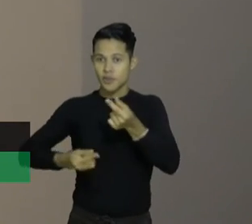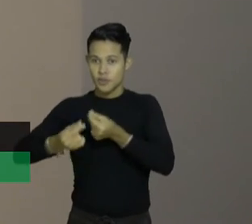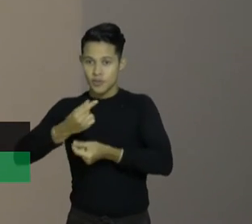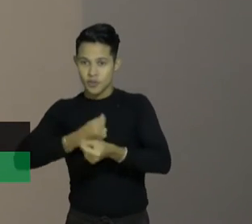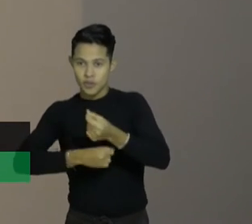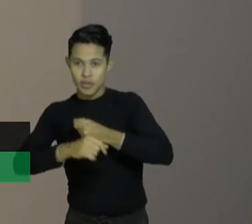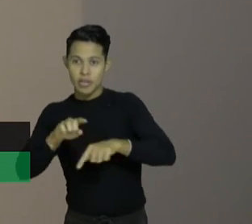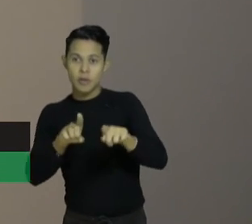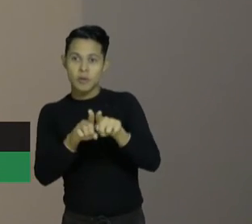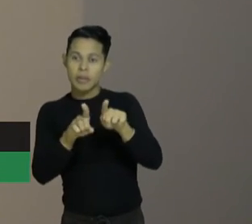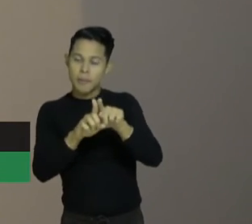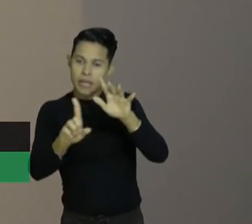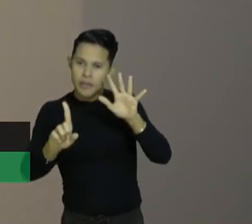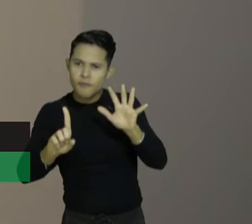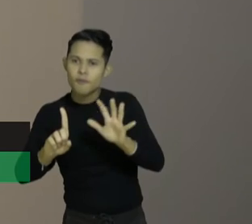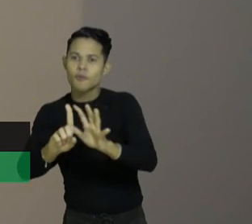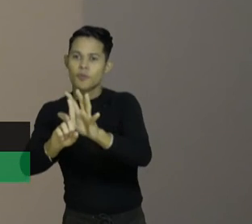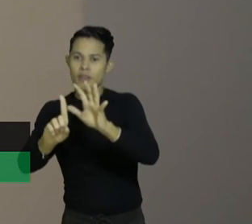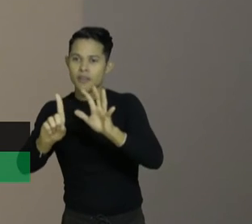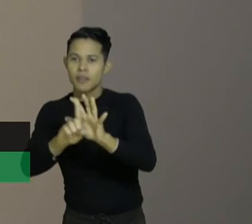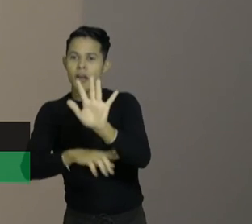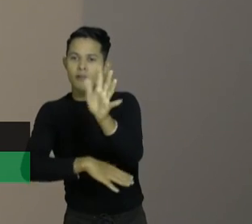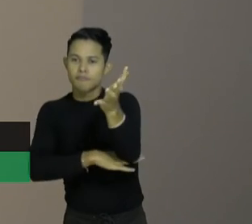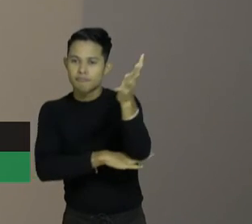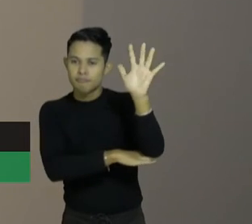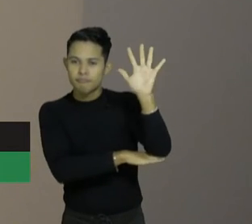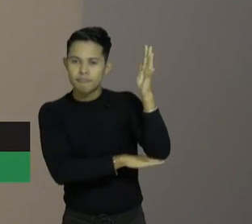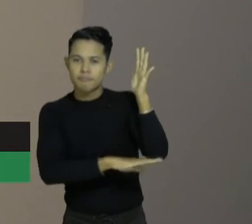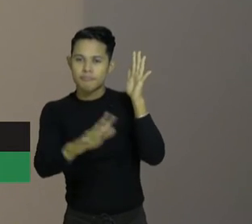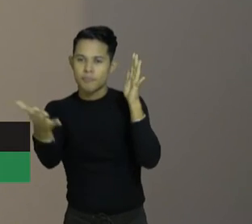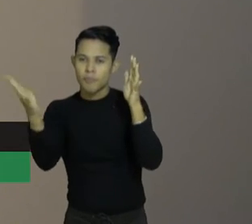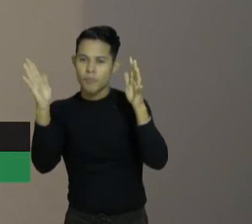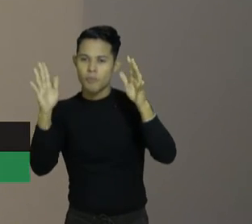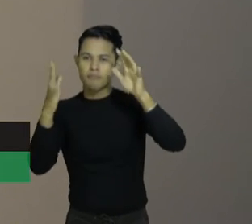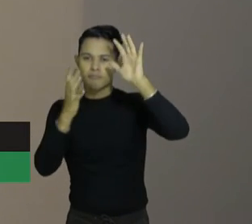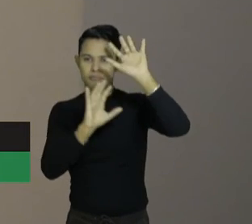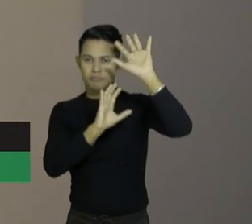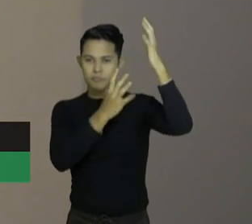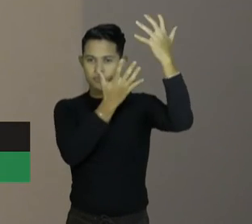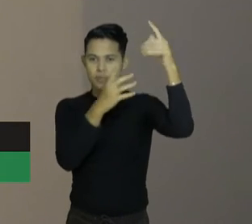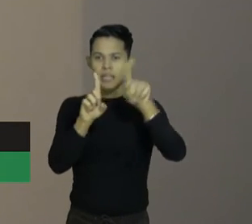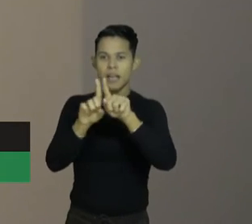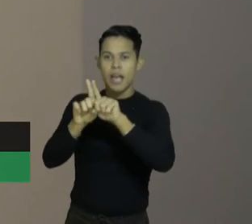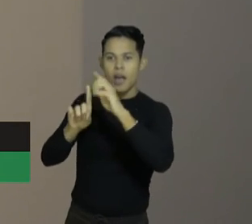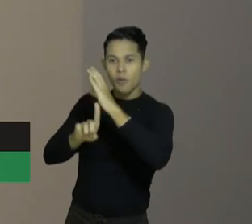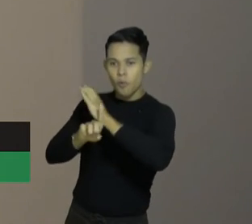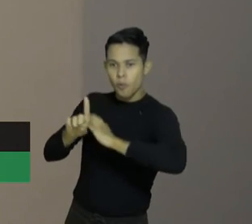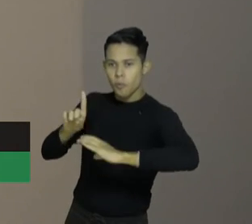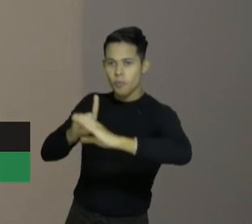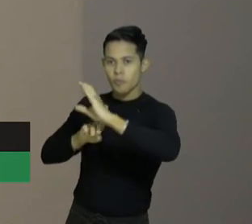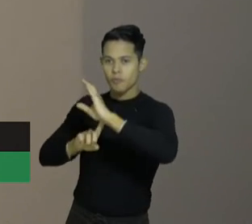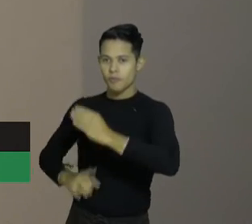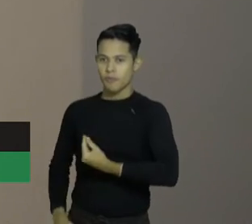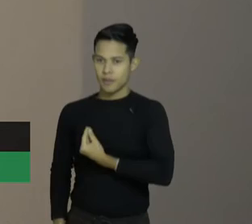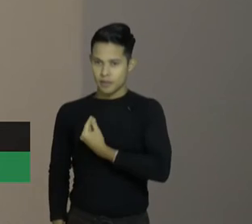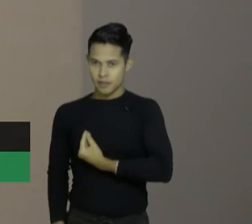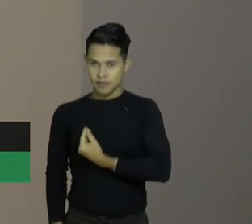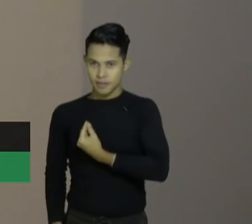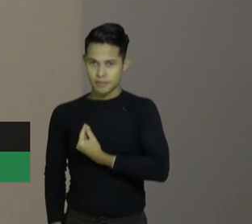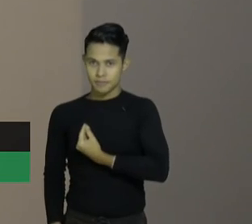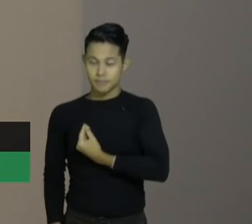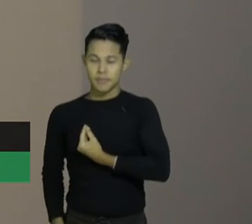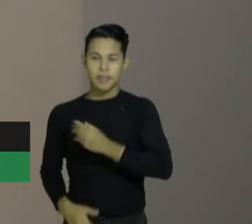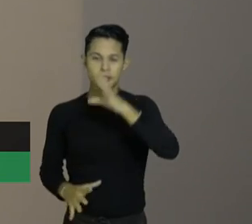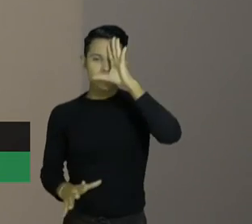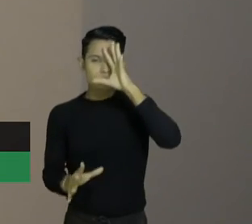ecossistemas e as comunidades que foram o decido das nossas sociedades em outras palavras esta não é apenas